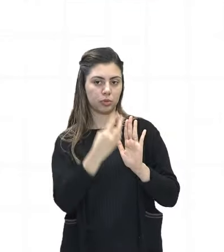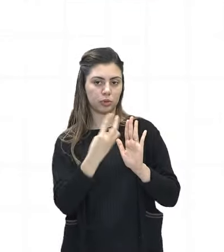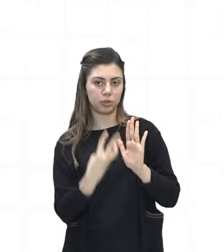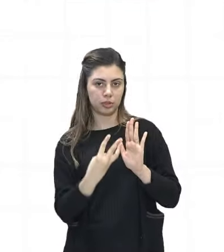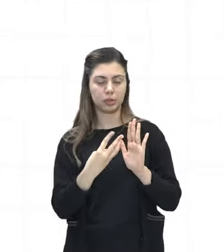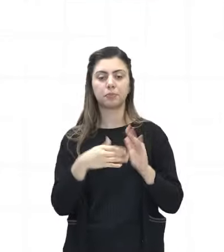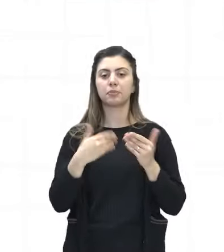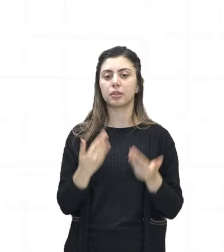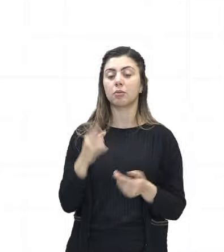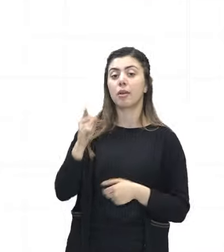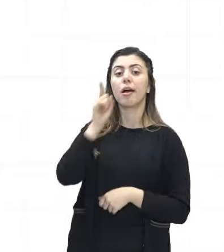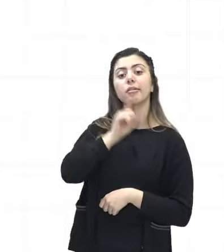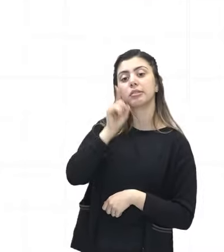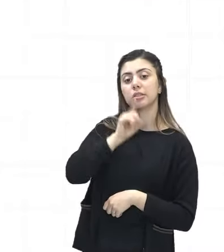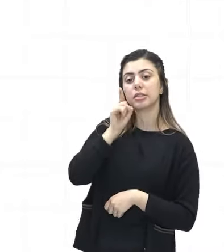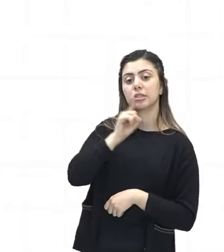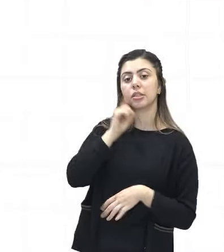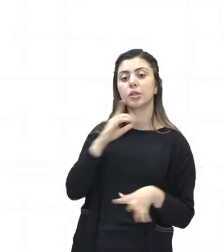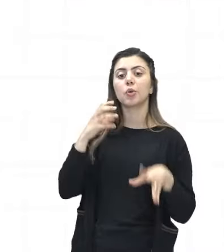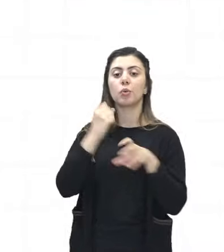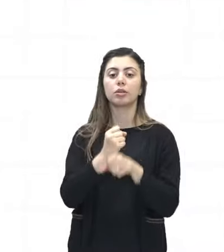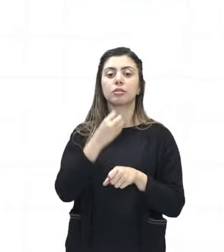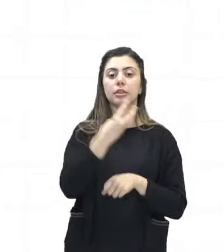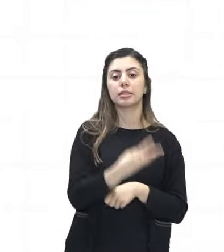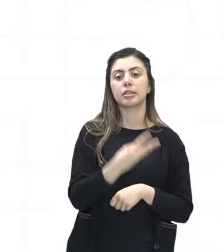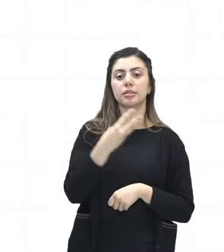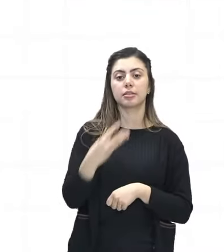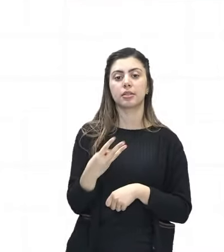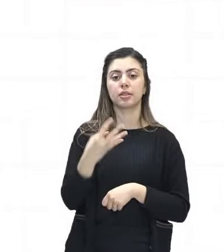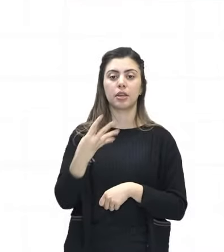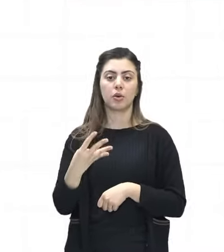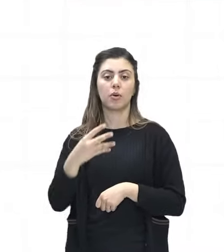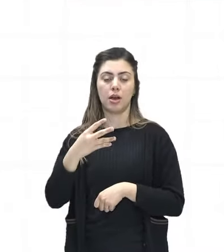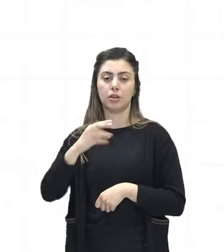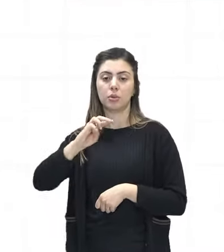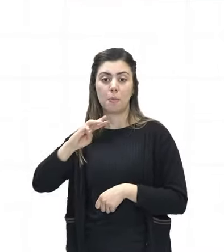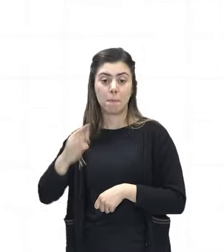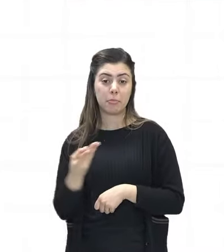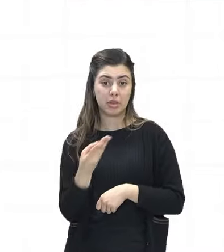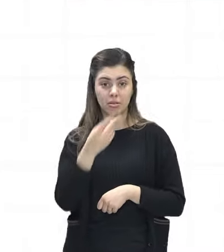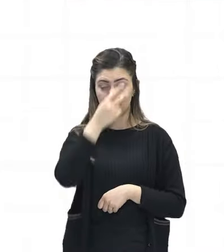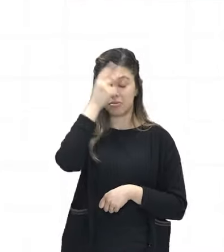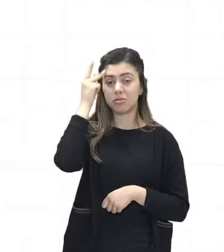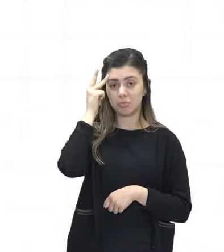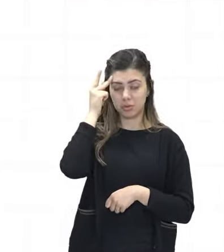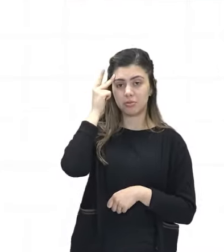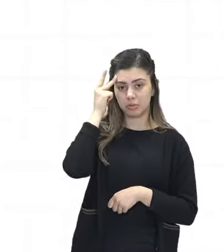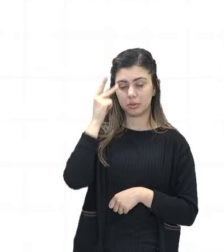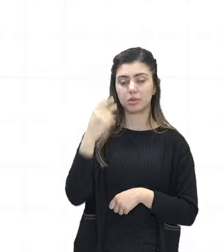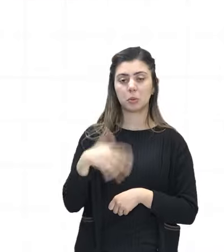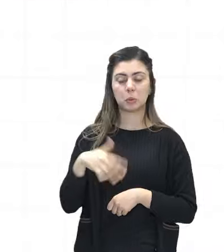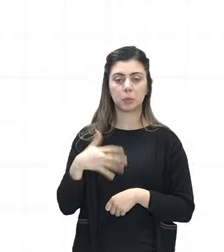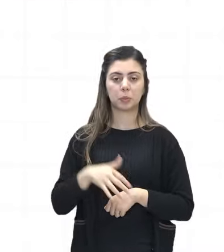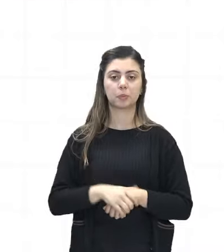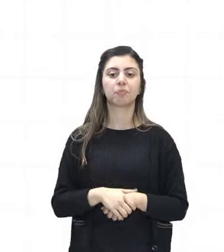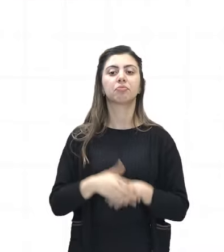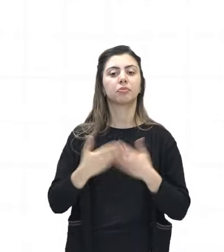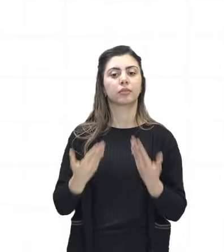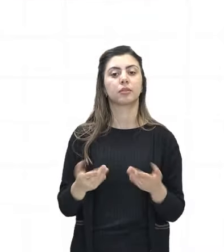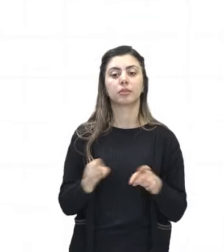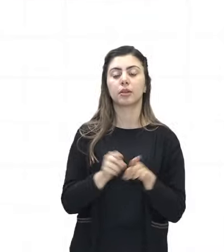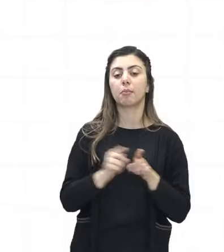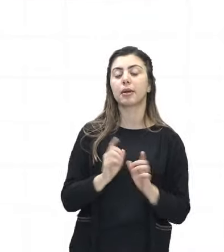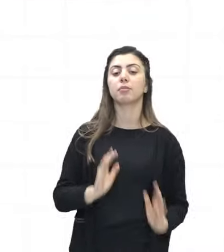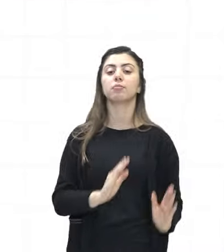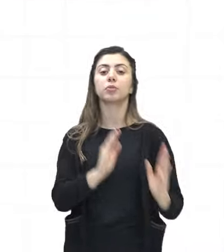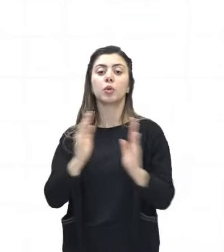que tem um pouco mais de 334 milhões de habitantes tá bom e a gente vem para